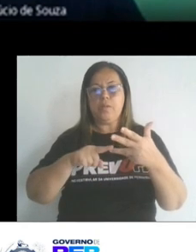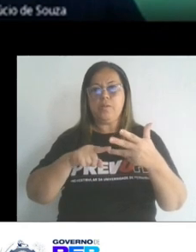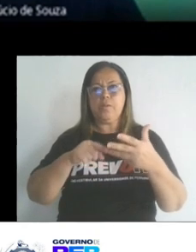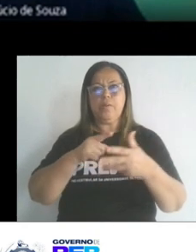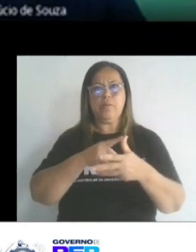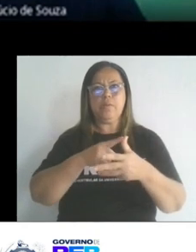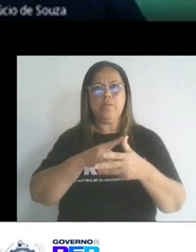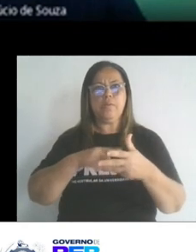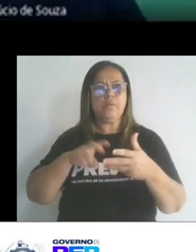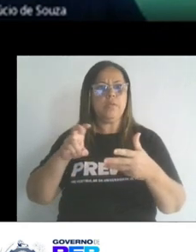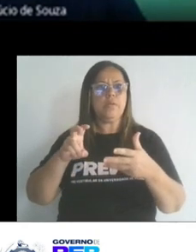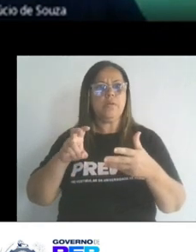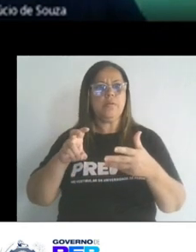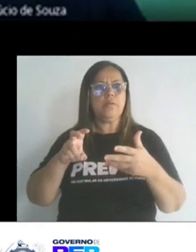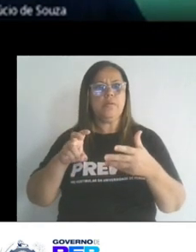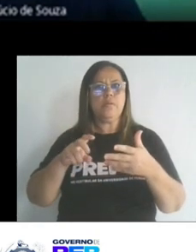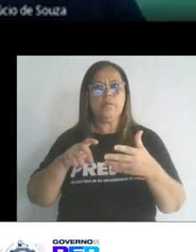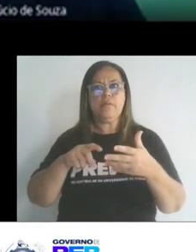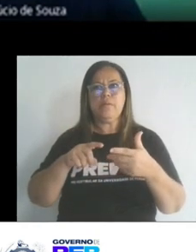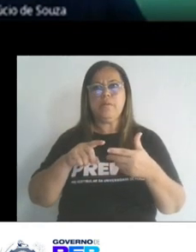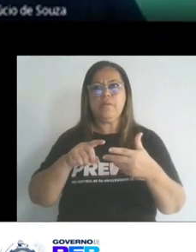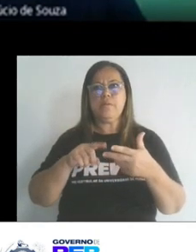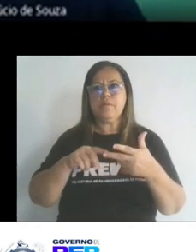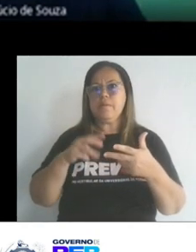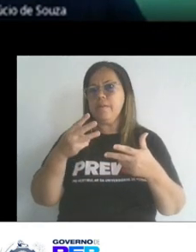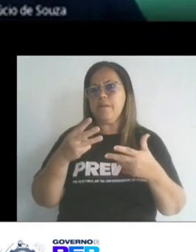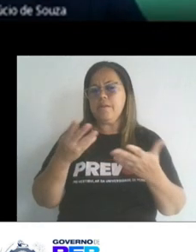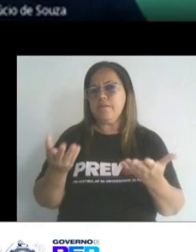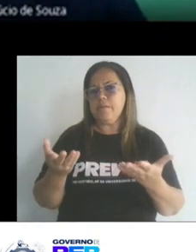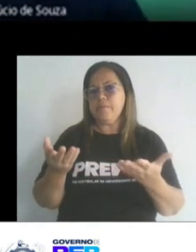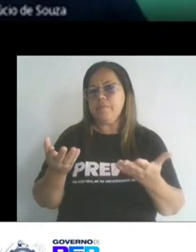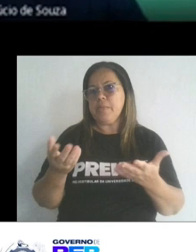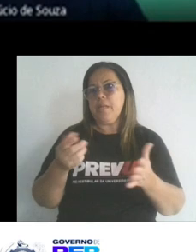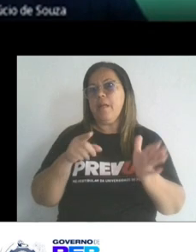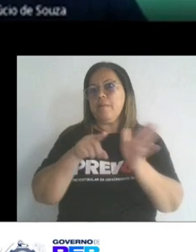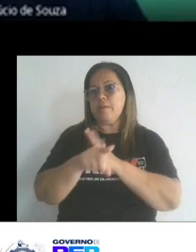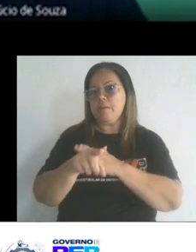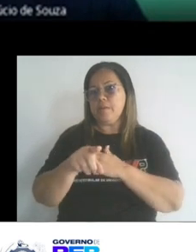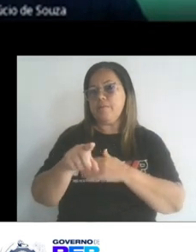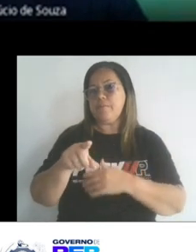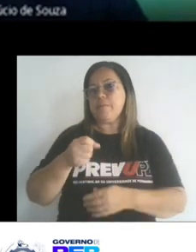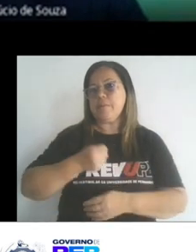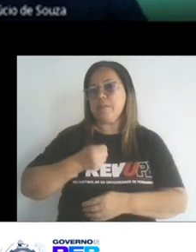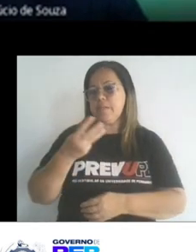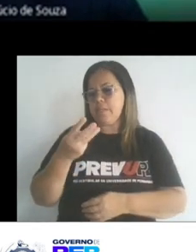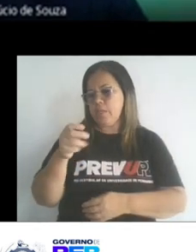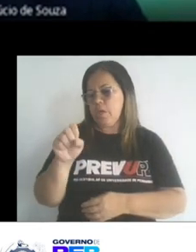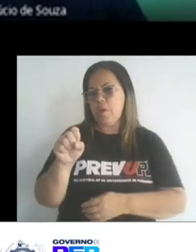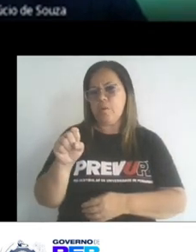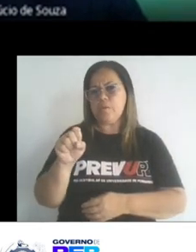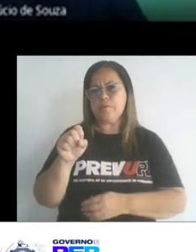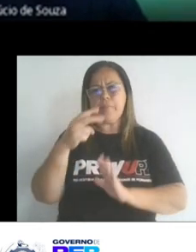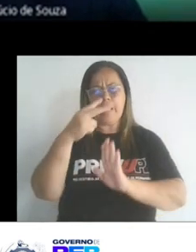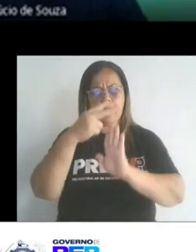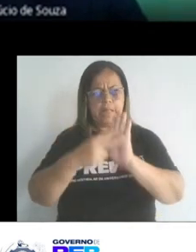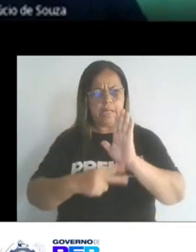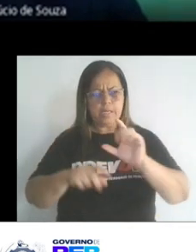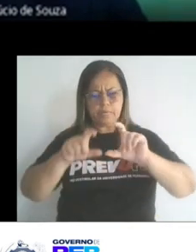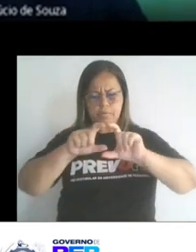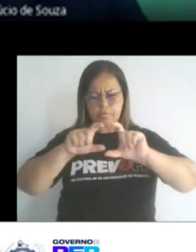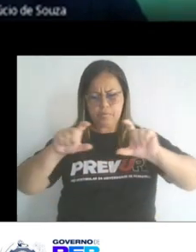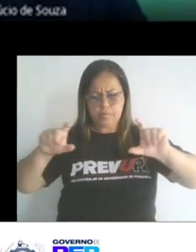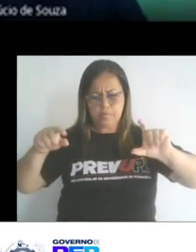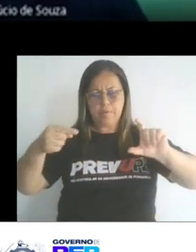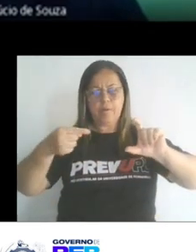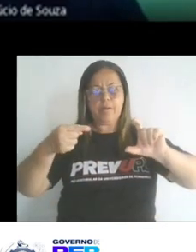questão 38 ler o trecho a seguir retirado de um